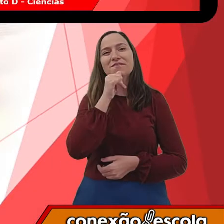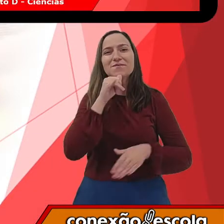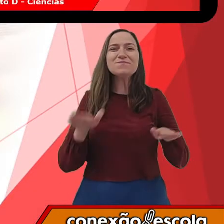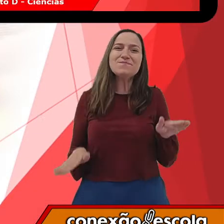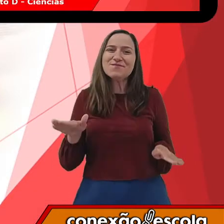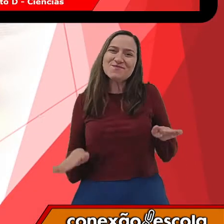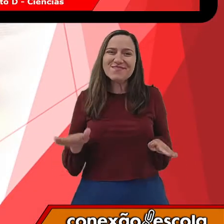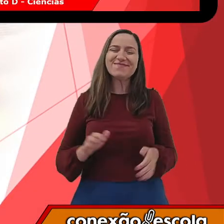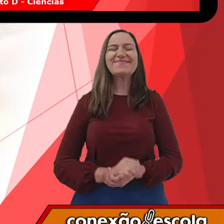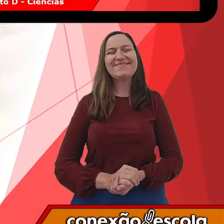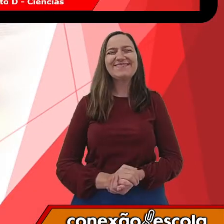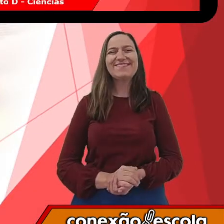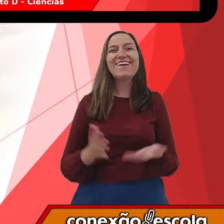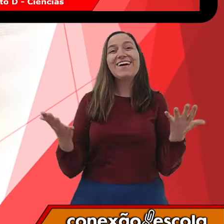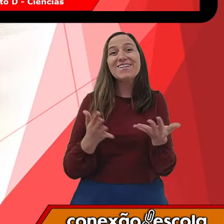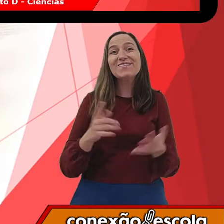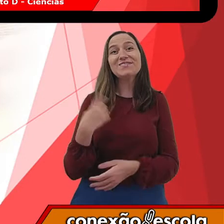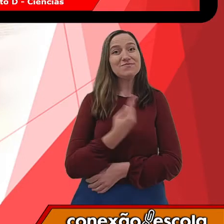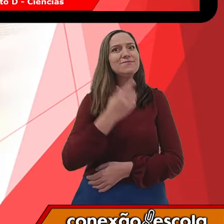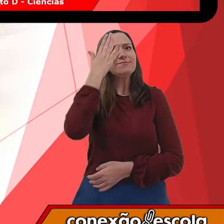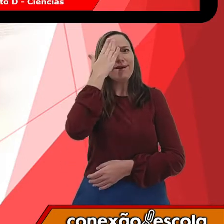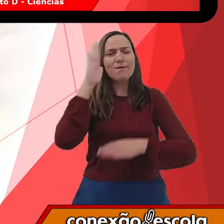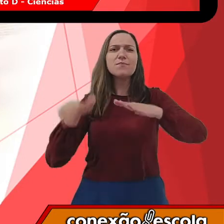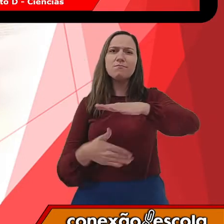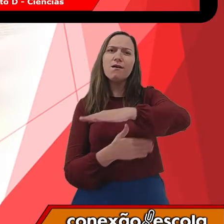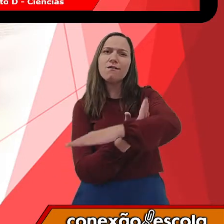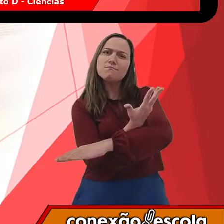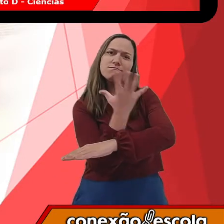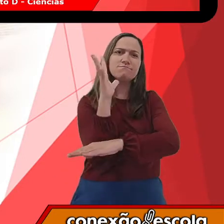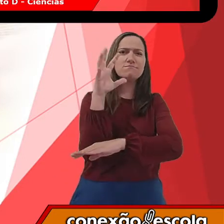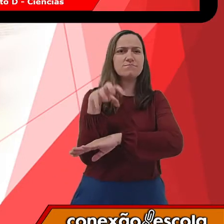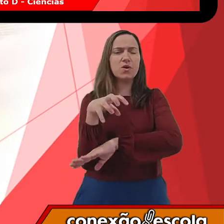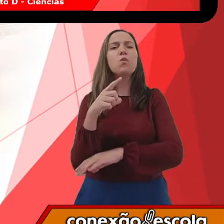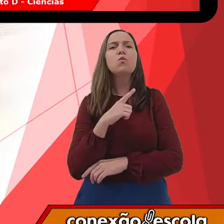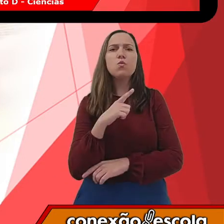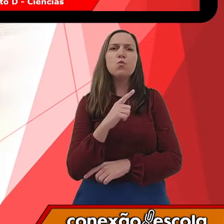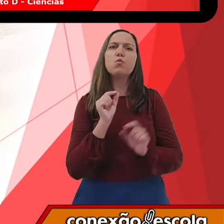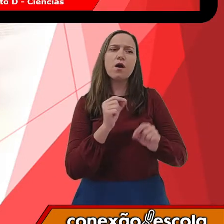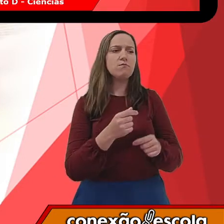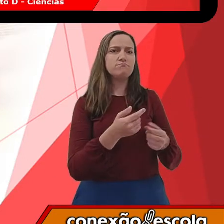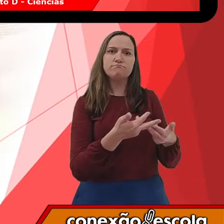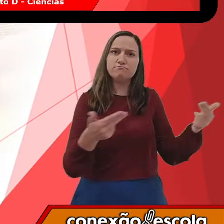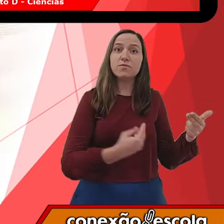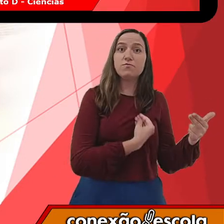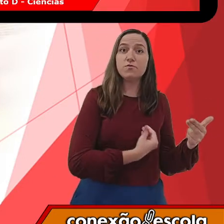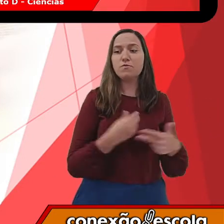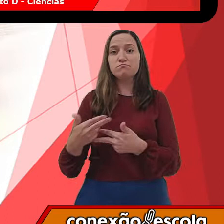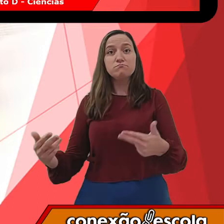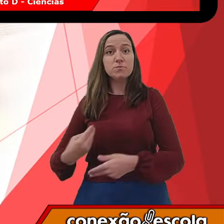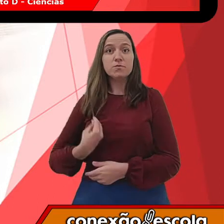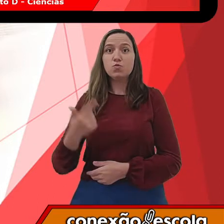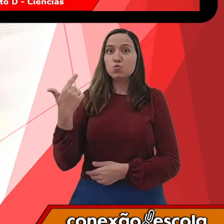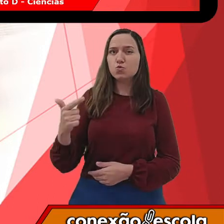Agora que já sabemos que ecossistema é a relação entre os elementos não vivos e os seres vivos de um